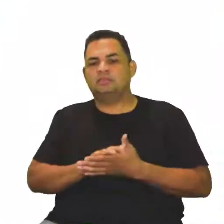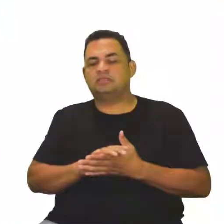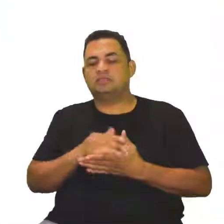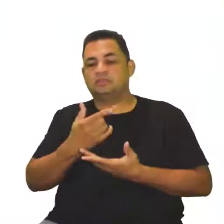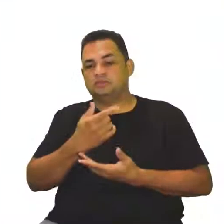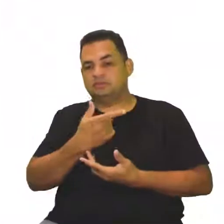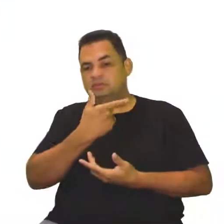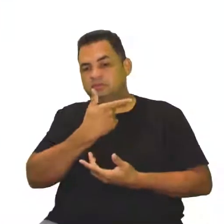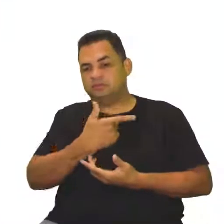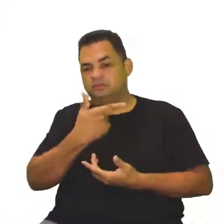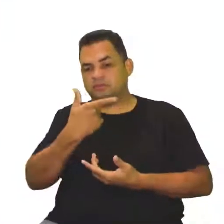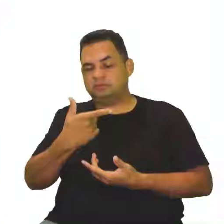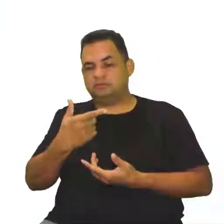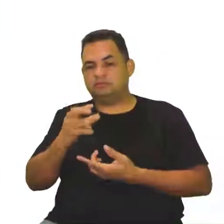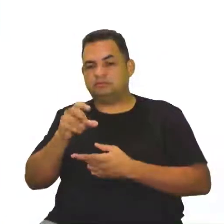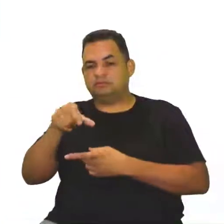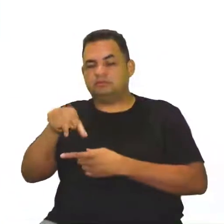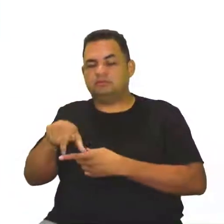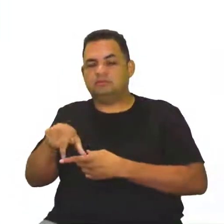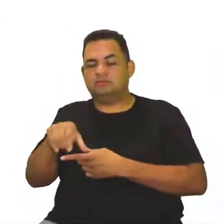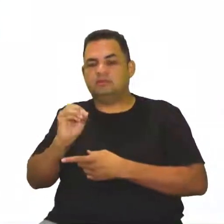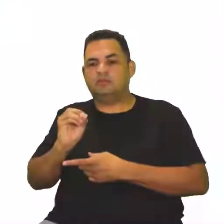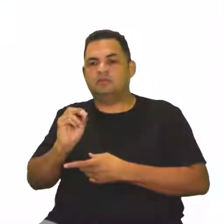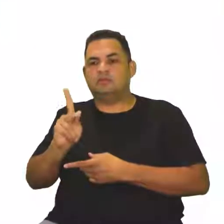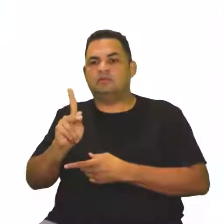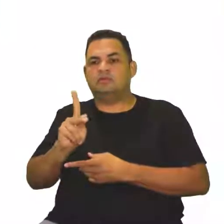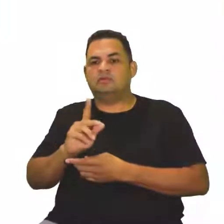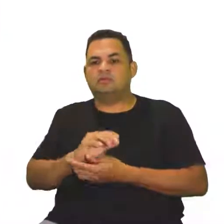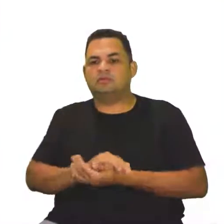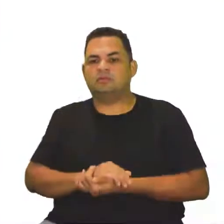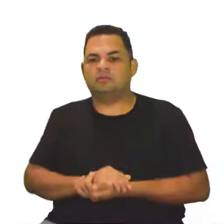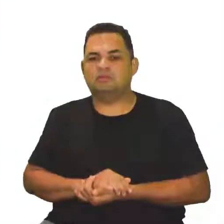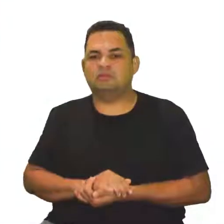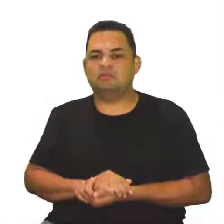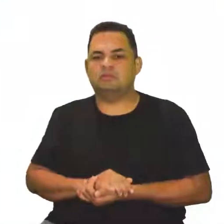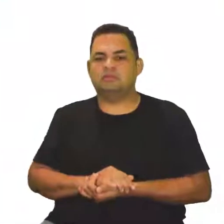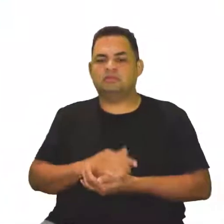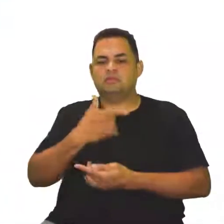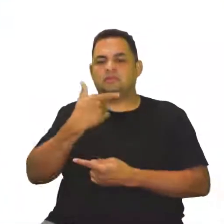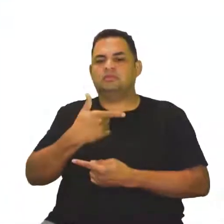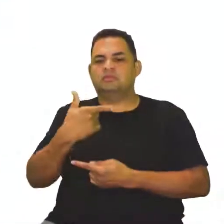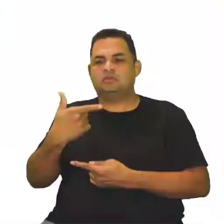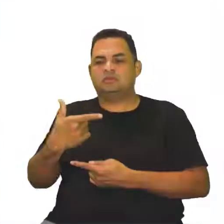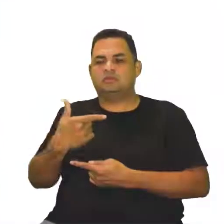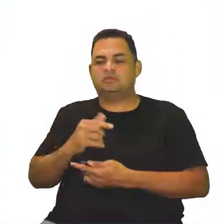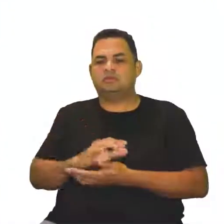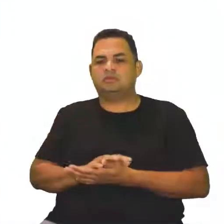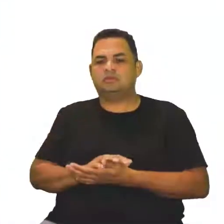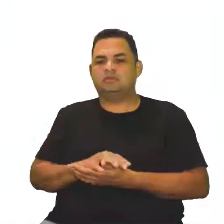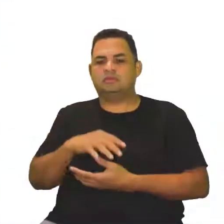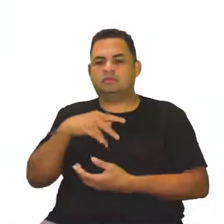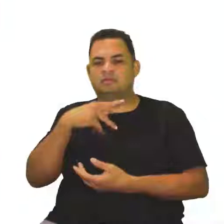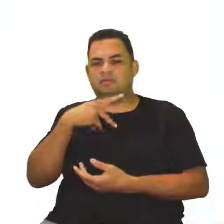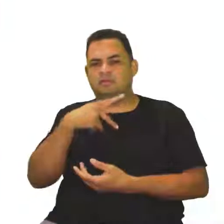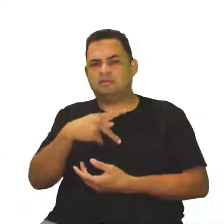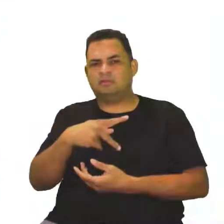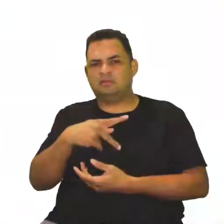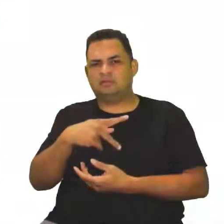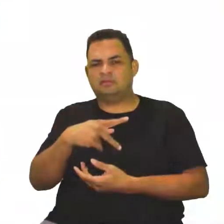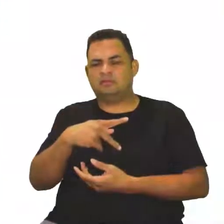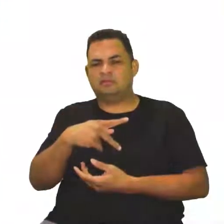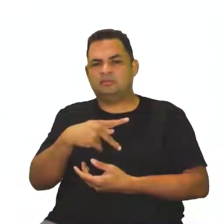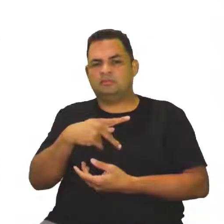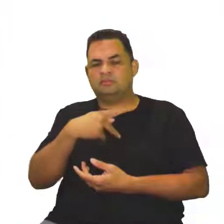chuveiro é 22 ohms, ok? A resistência dele é 22. A potência dele, que é